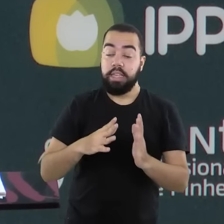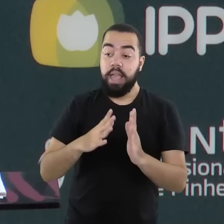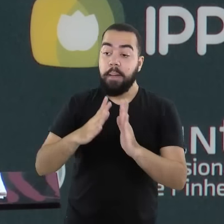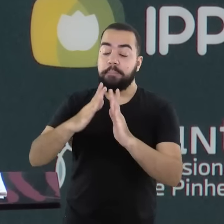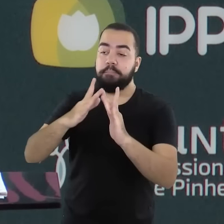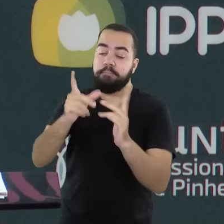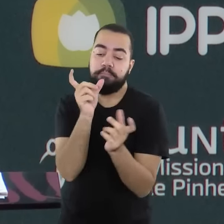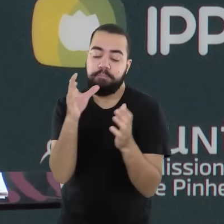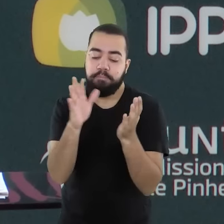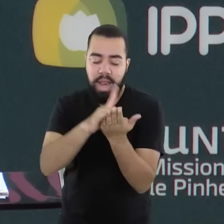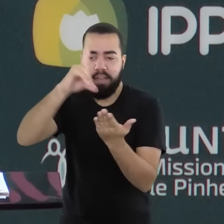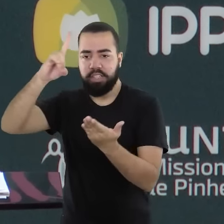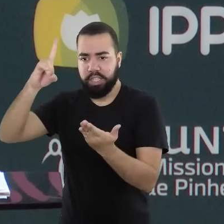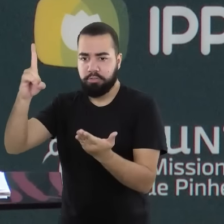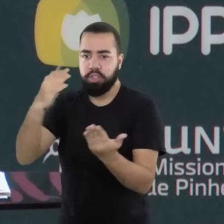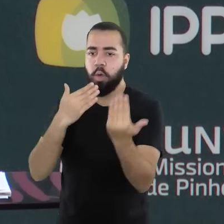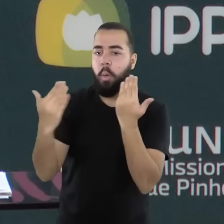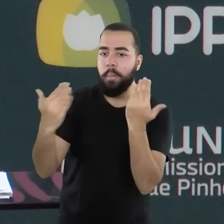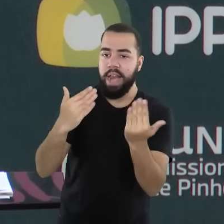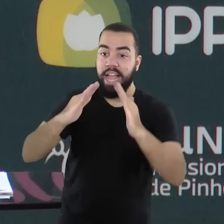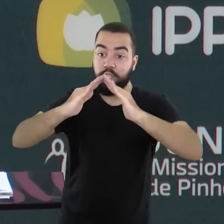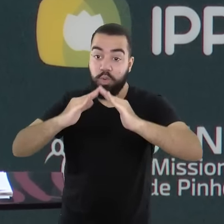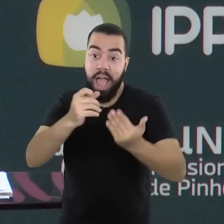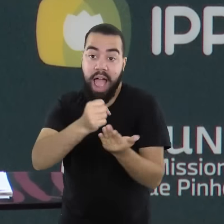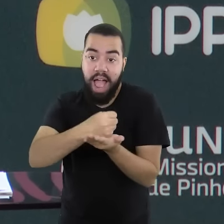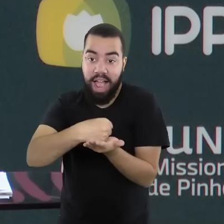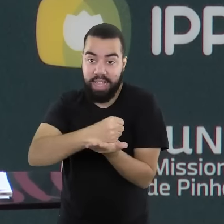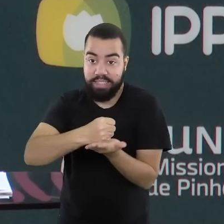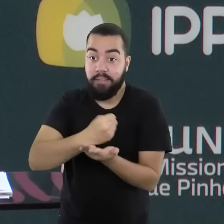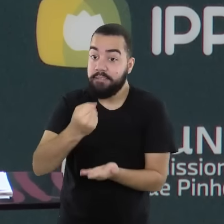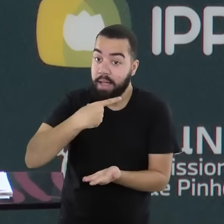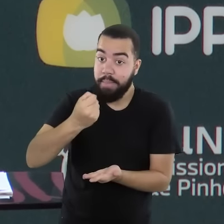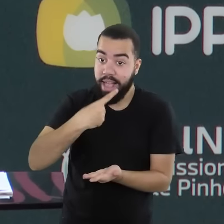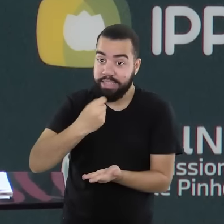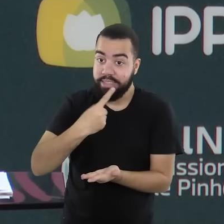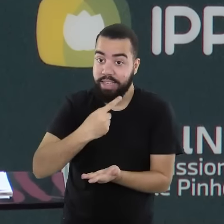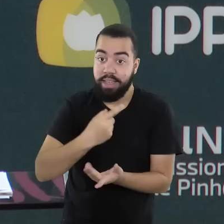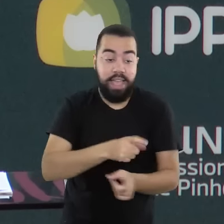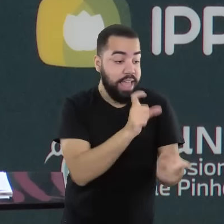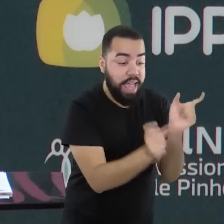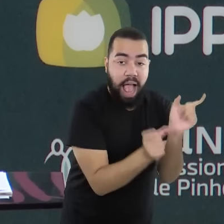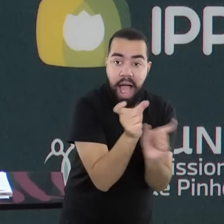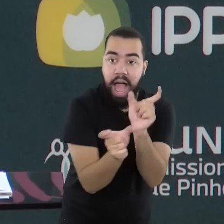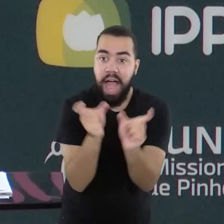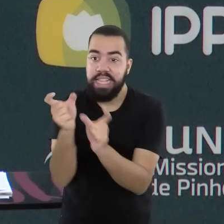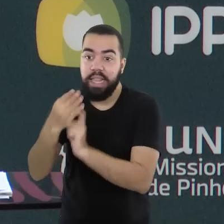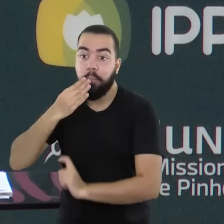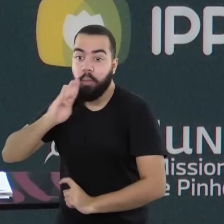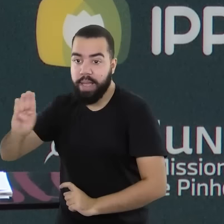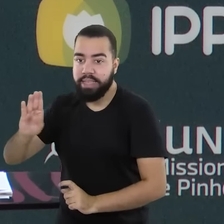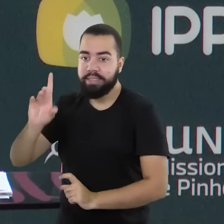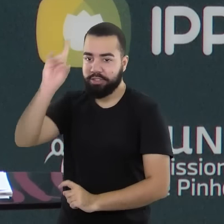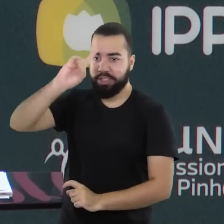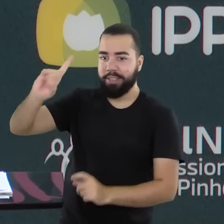farmácia, e cada promessa de Deus é como se fosse um remédio, um medicamento ali na prateleira.